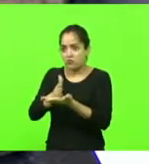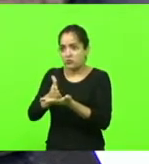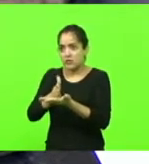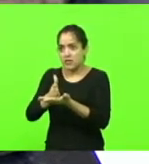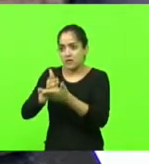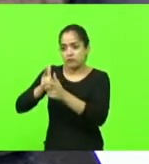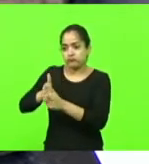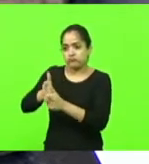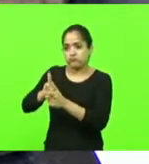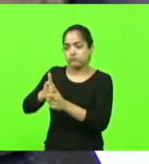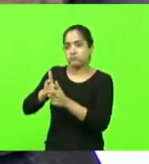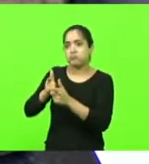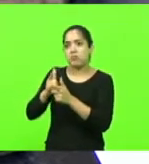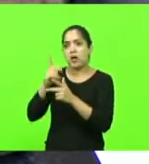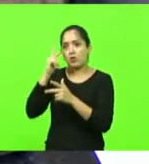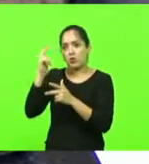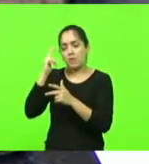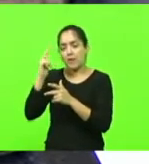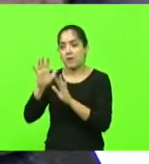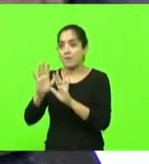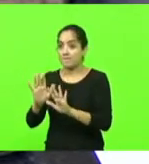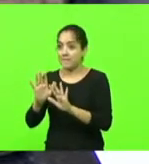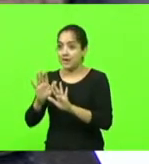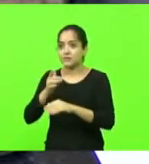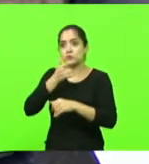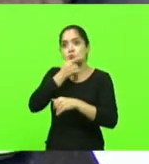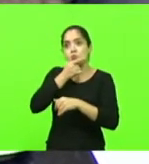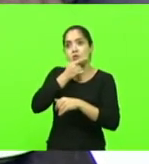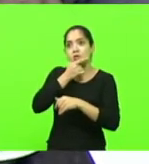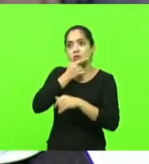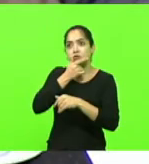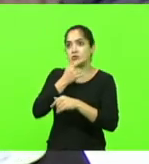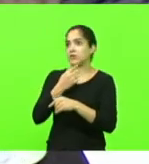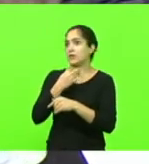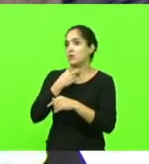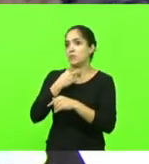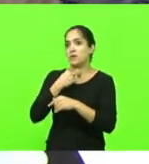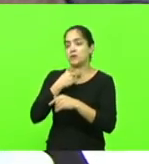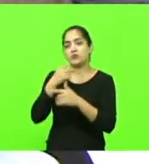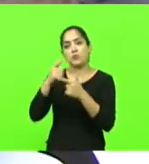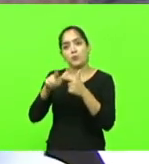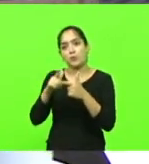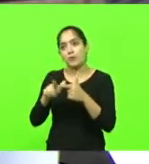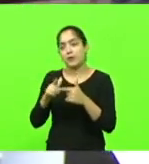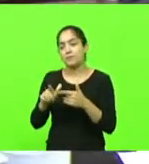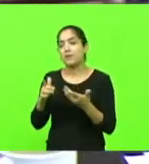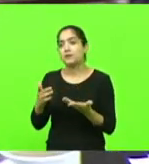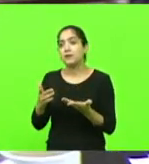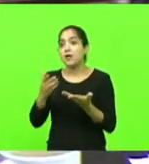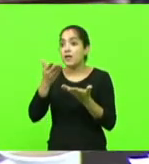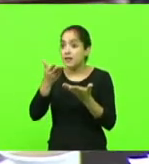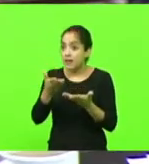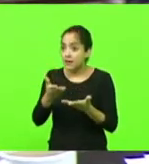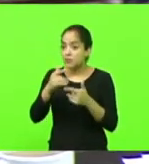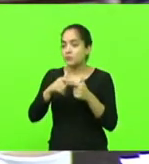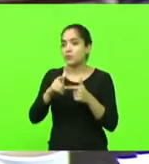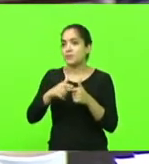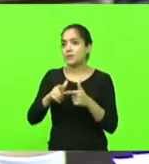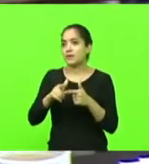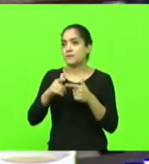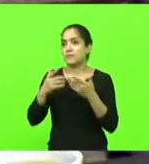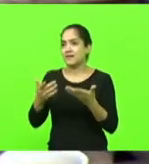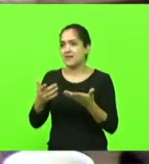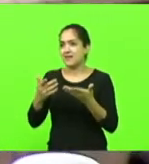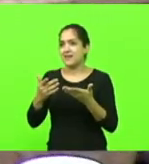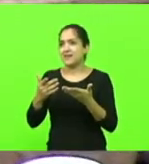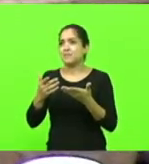bem. Agora, se estiver passando a fronteira com um queijo, aí, não, aí é o problema. Parece que é aí que é o problema. Esse concurso